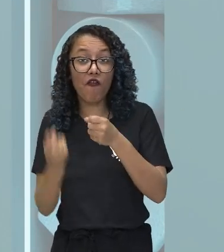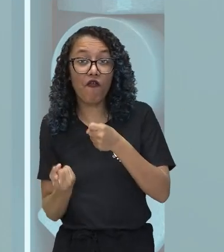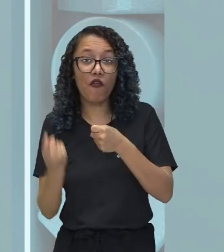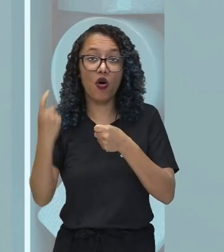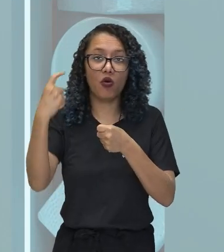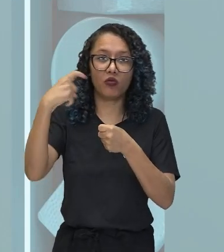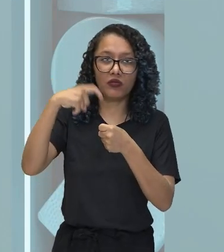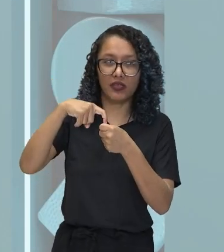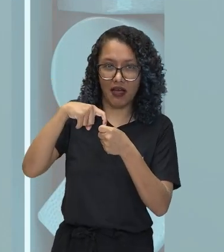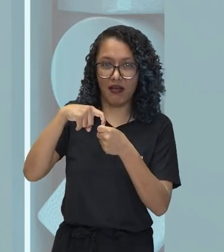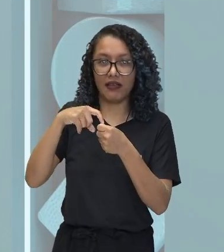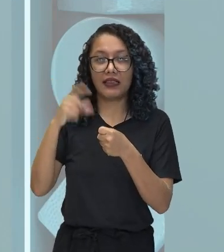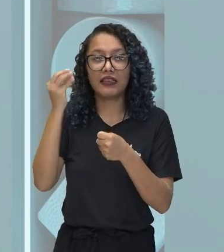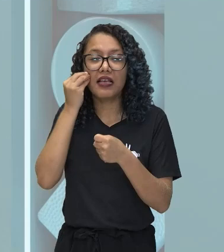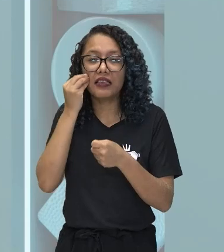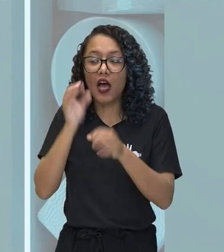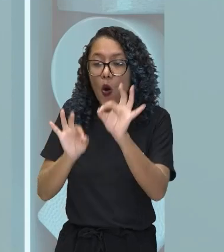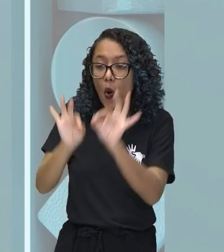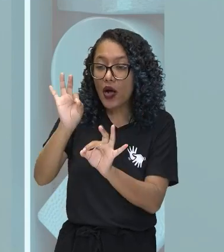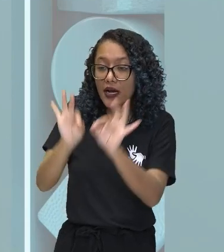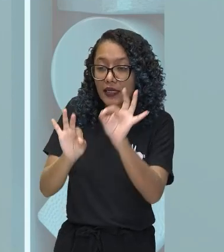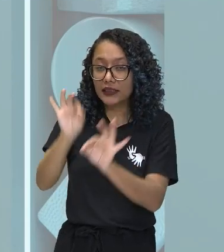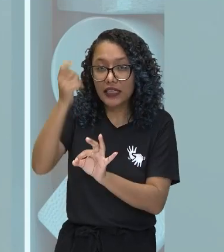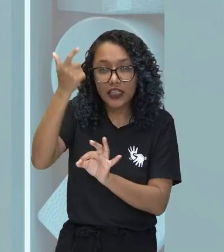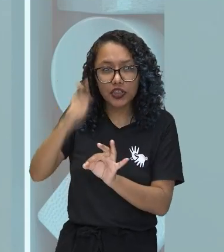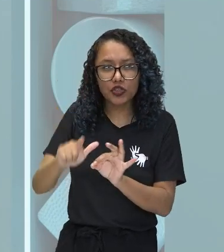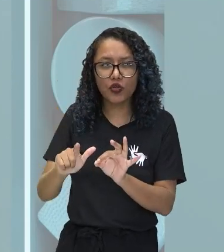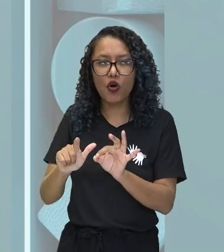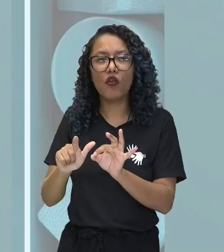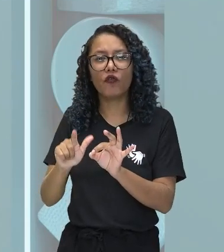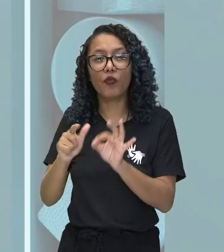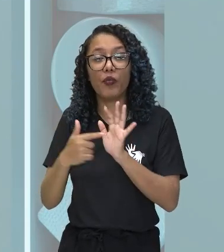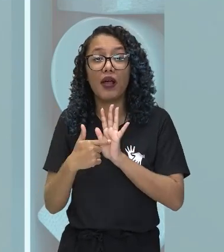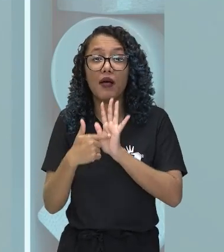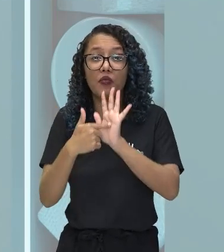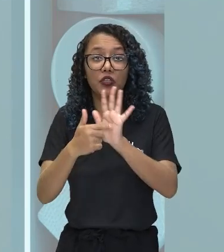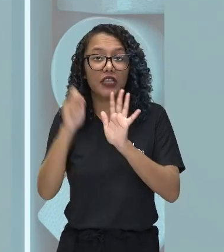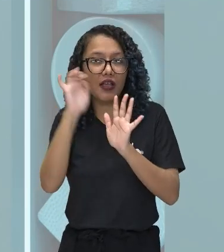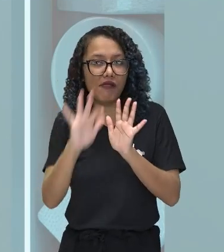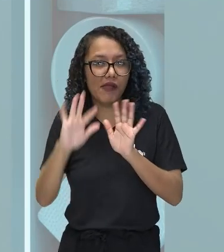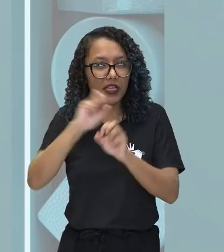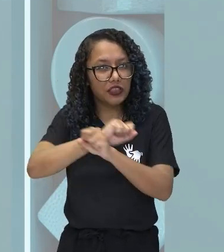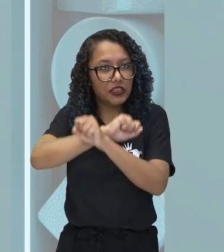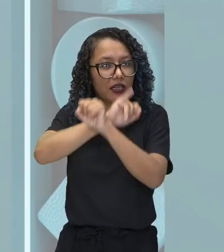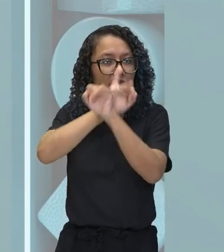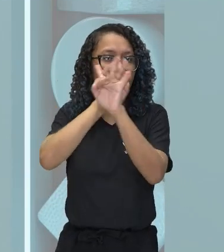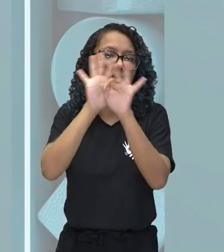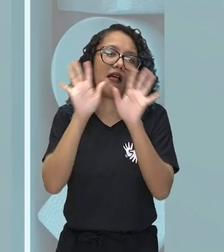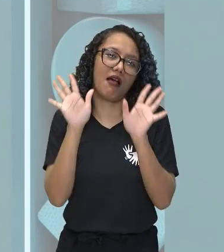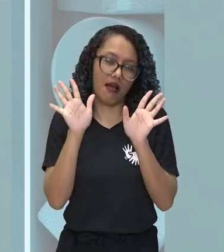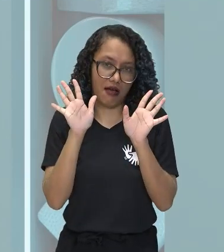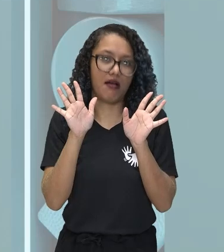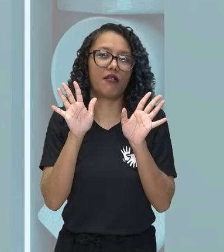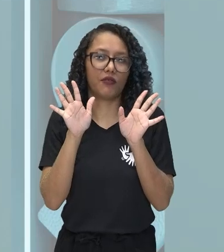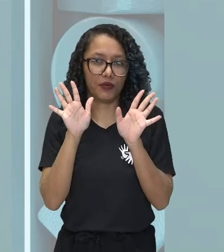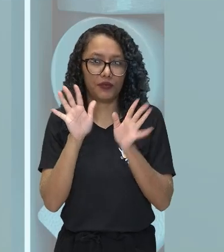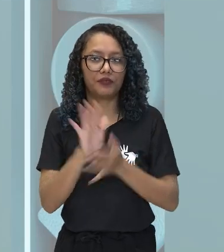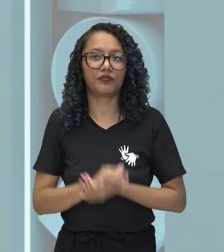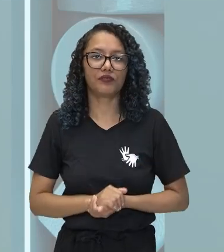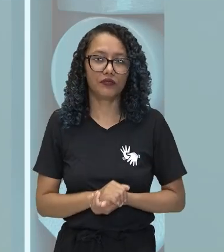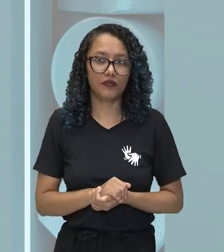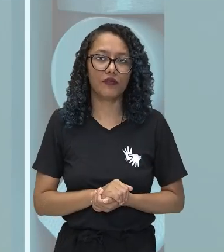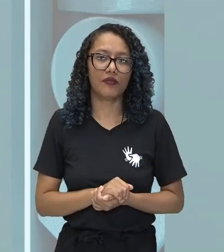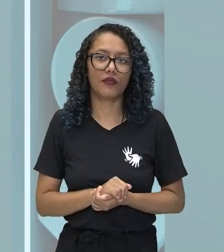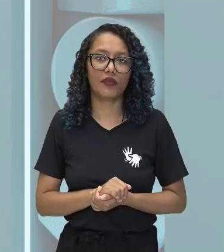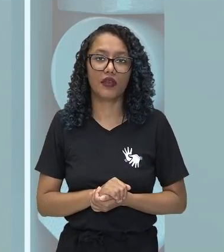recompor essas obras de arte. Então um dos elementos importantíssimo para a gente ter em mente quando a gente fala do cubismo é a utilização